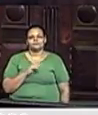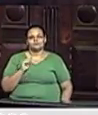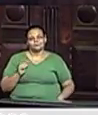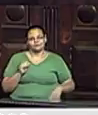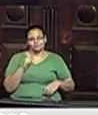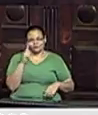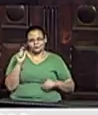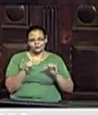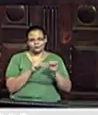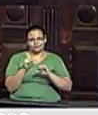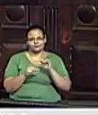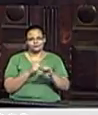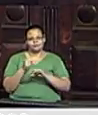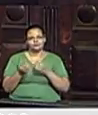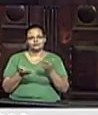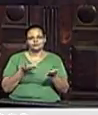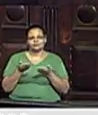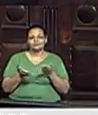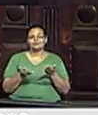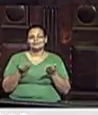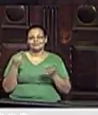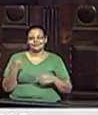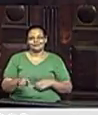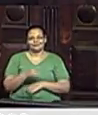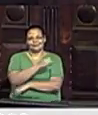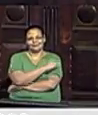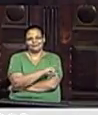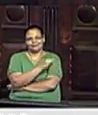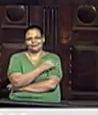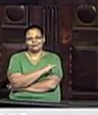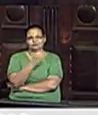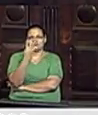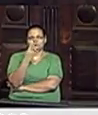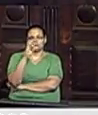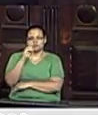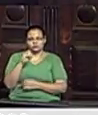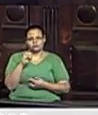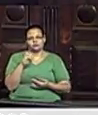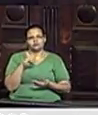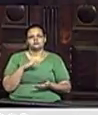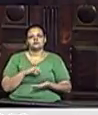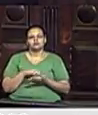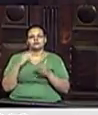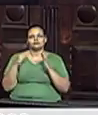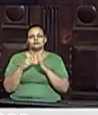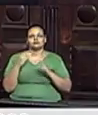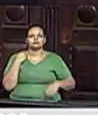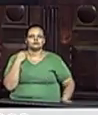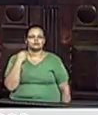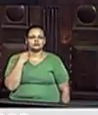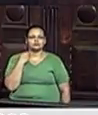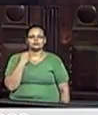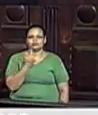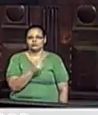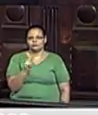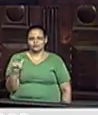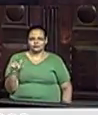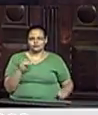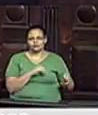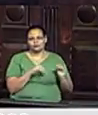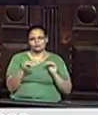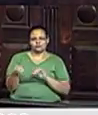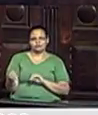serão transformadas em postos de atendimento. No Rio de Janeiro, são 40 agências que terão seus serviços transferidos para outras